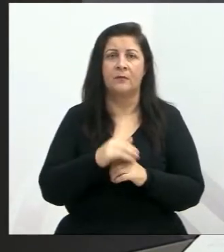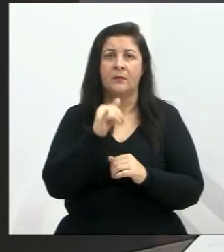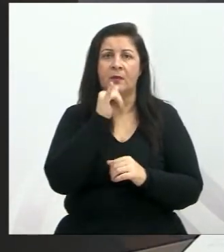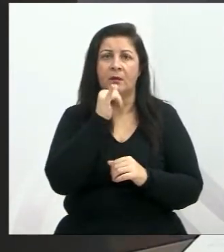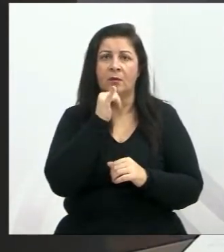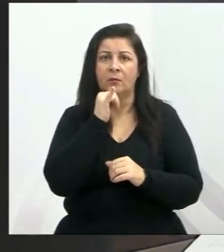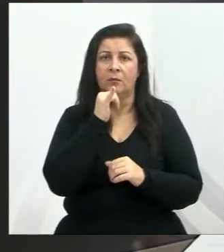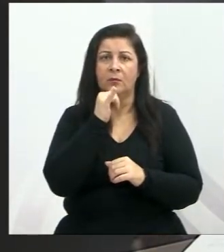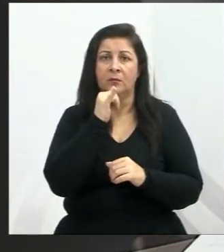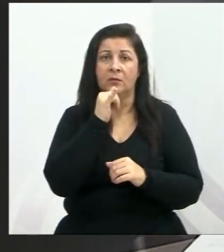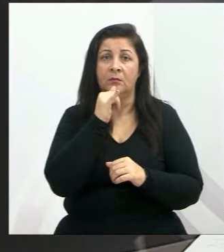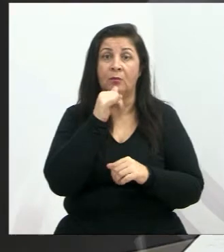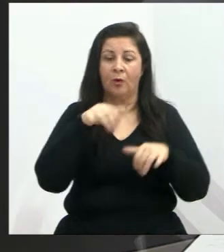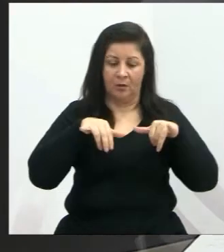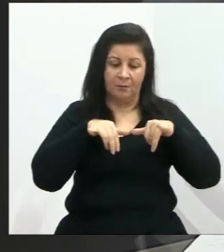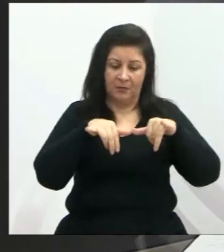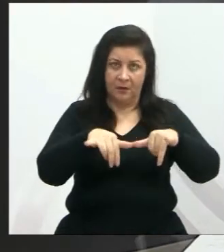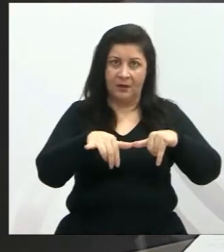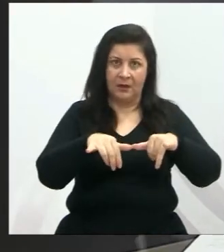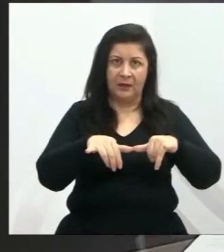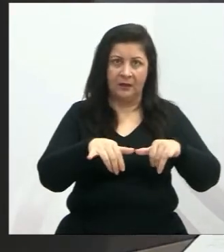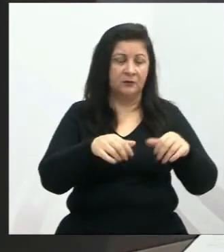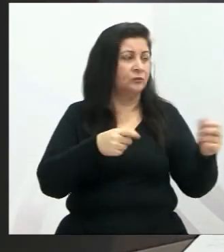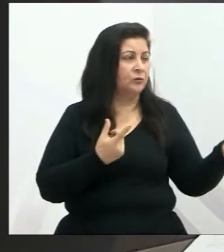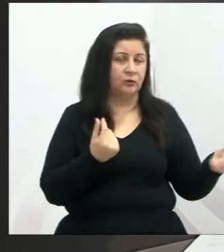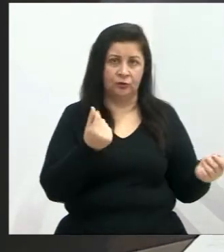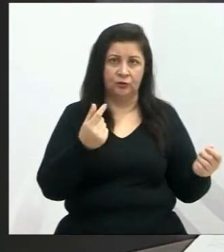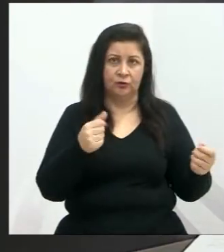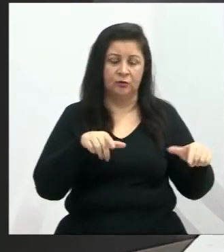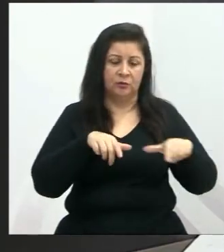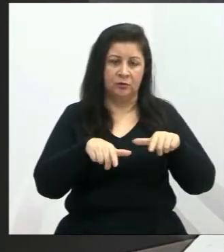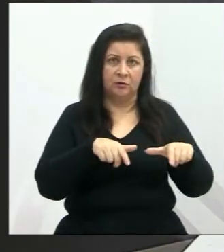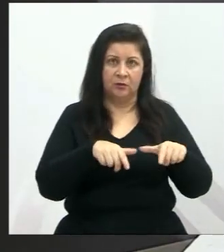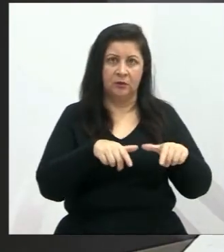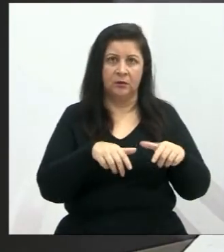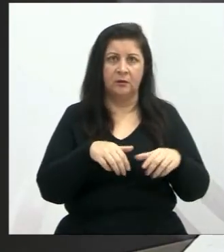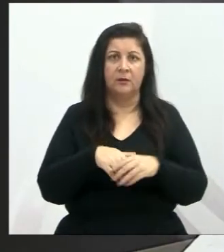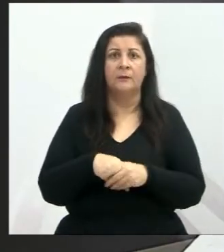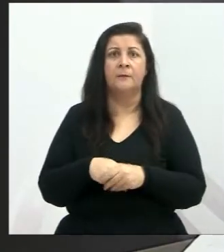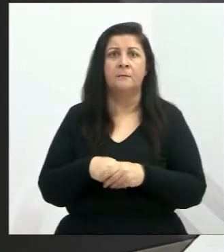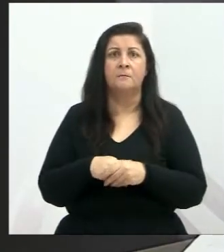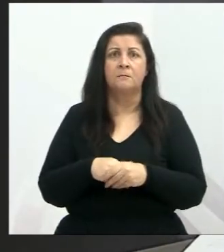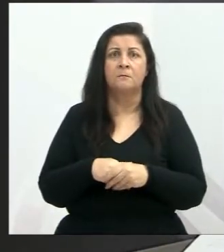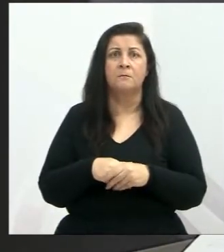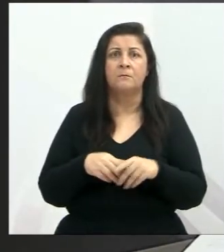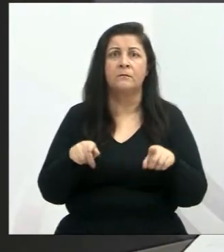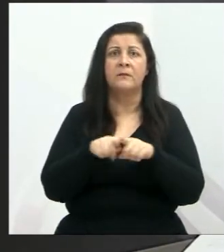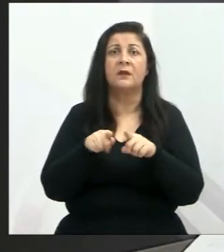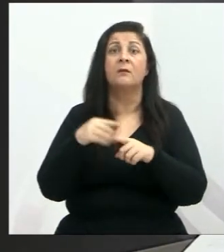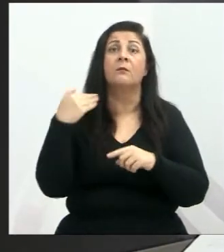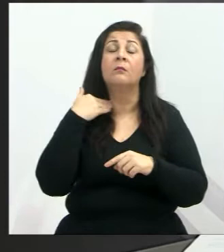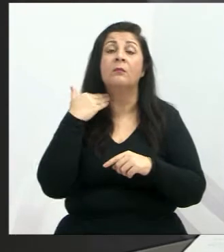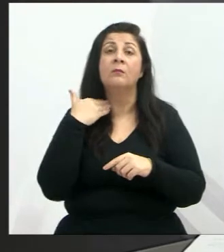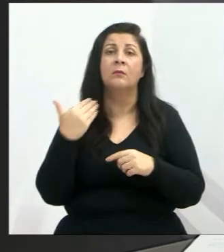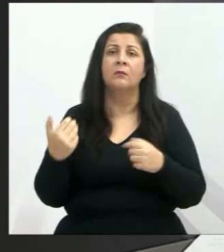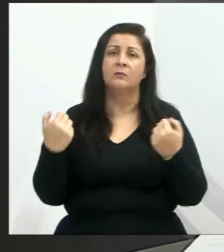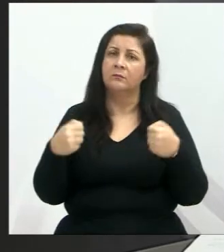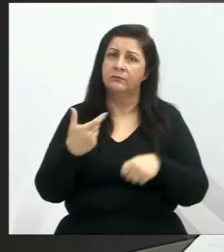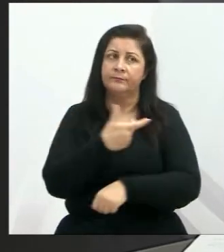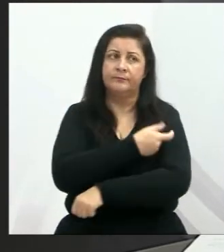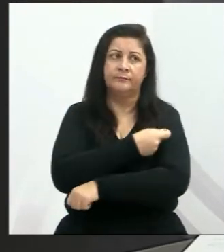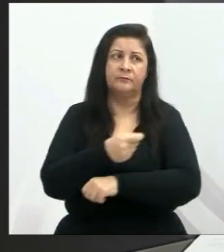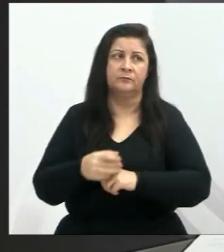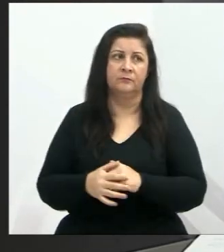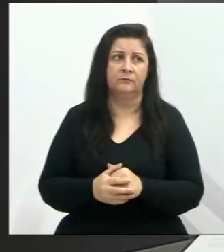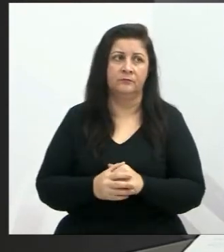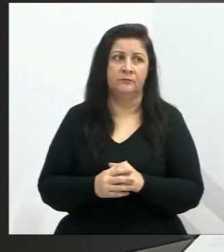dos caixas dos supermercados, dos bancários, também deveriam estar recebendo essa vacina.